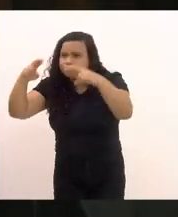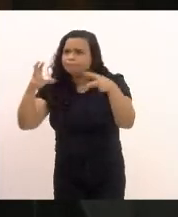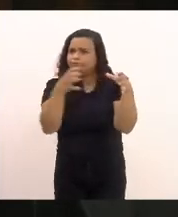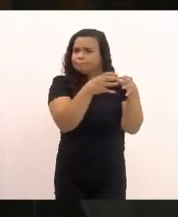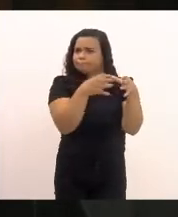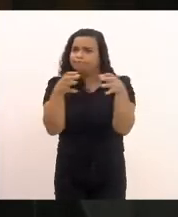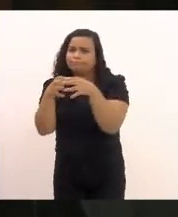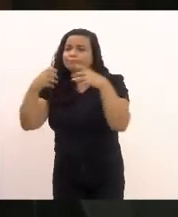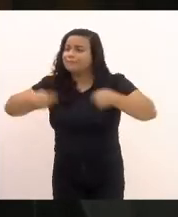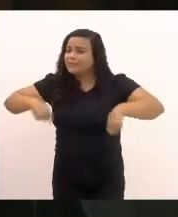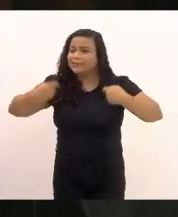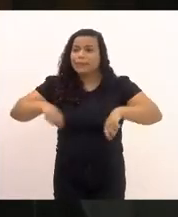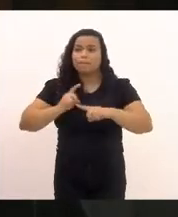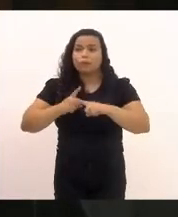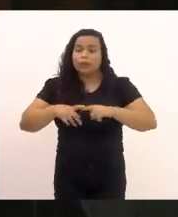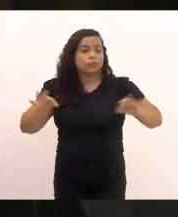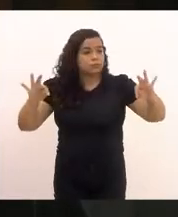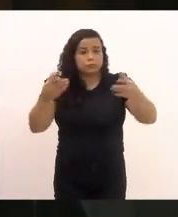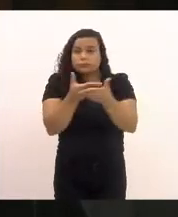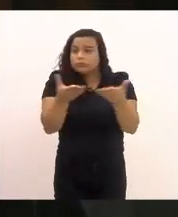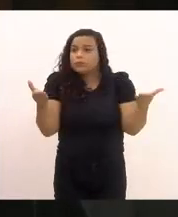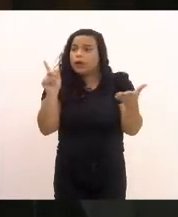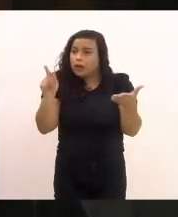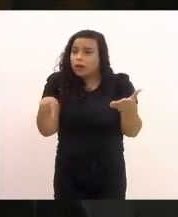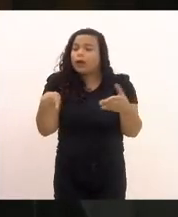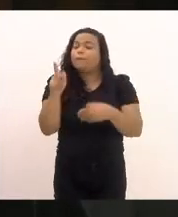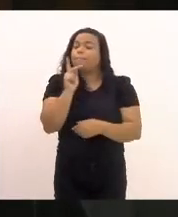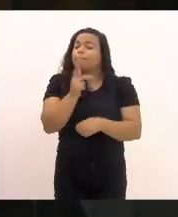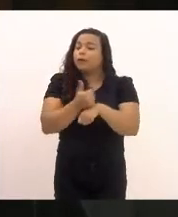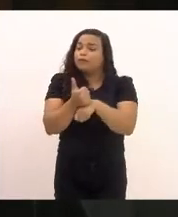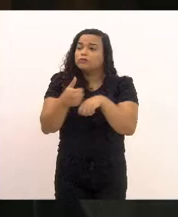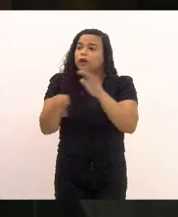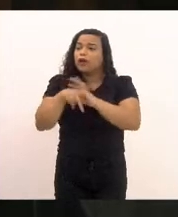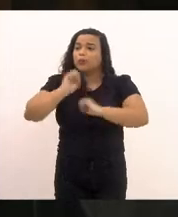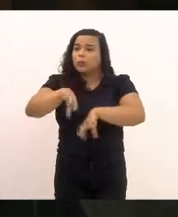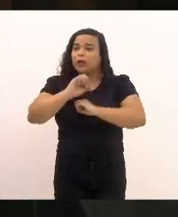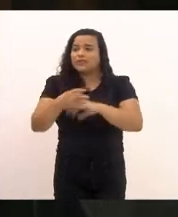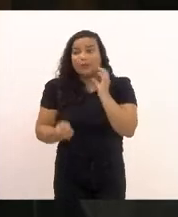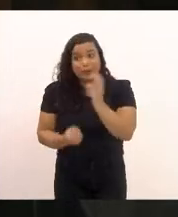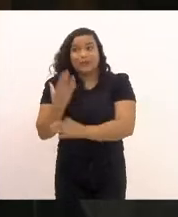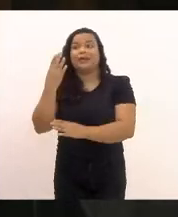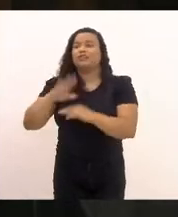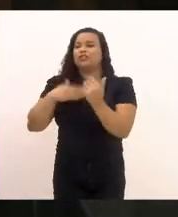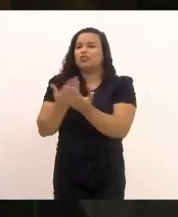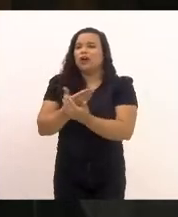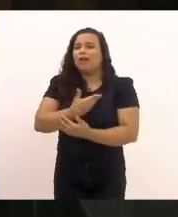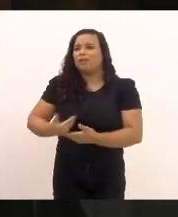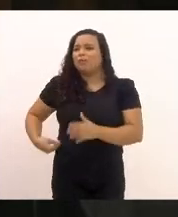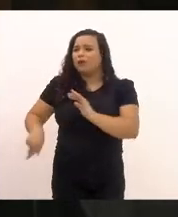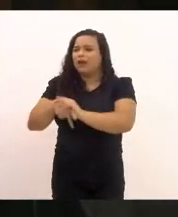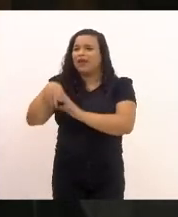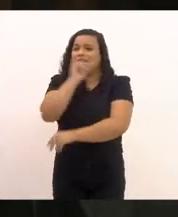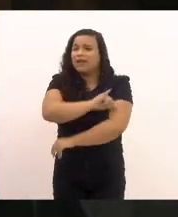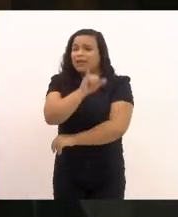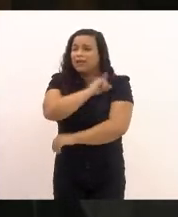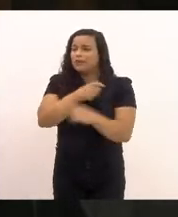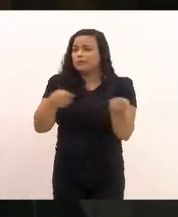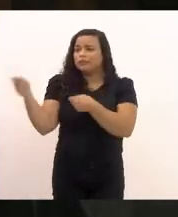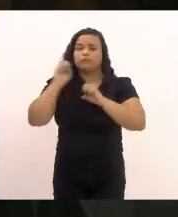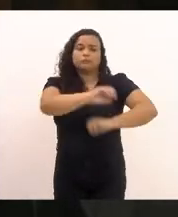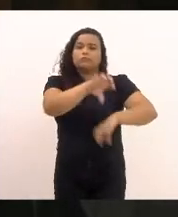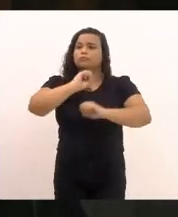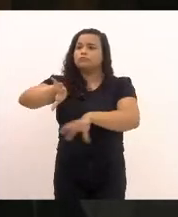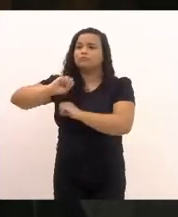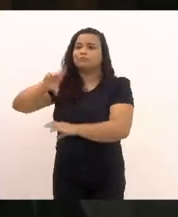eles, os profissionais de educação, que constroem a escola pública do Estado do Rio de Janeiro no seu dia a dia. Então,